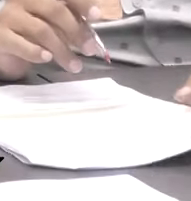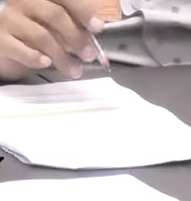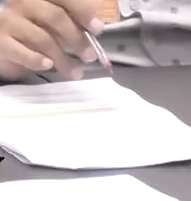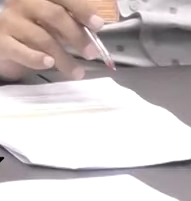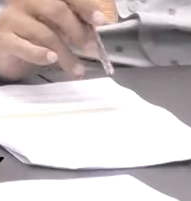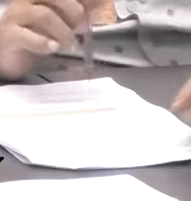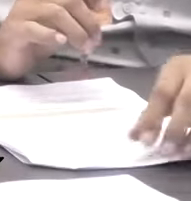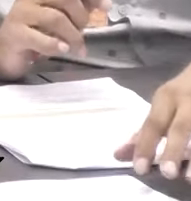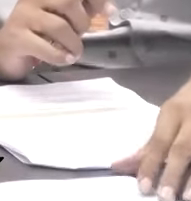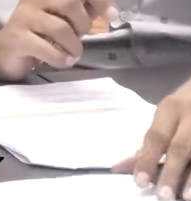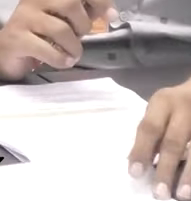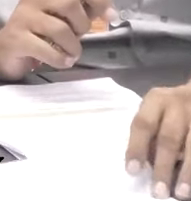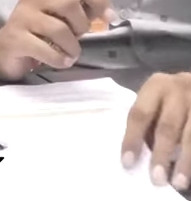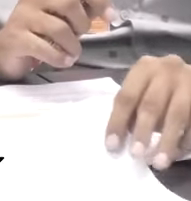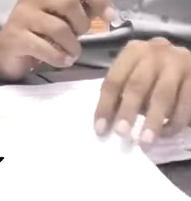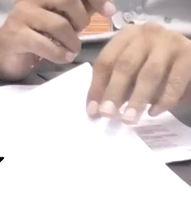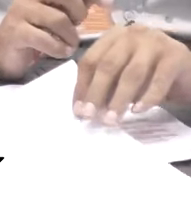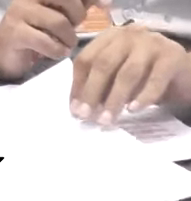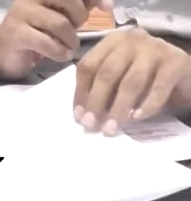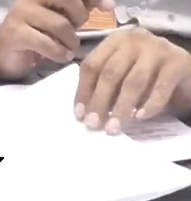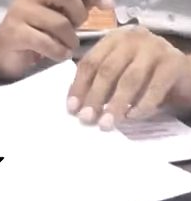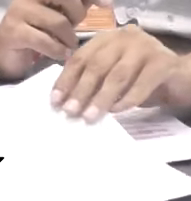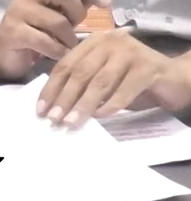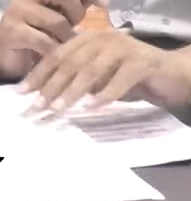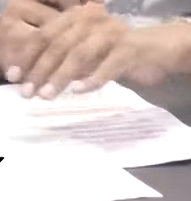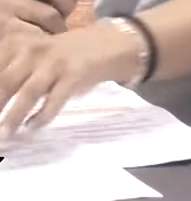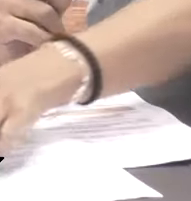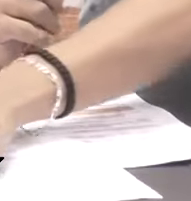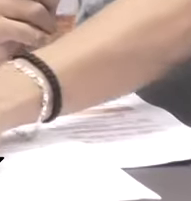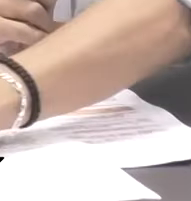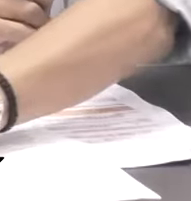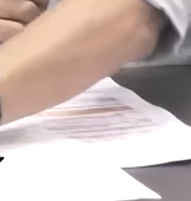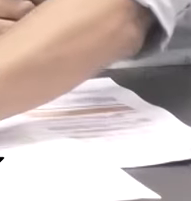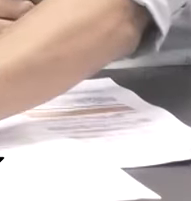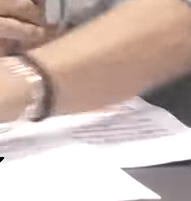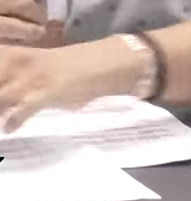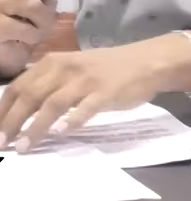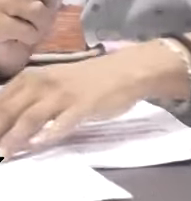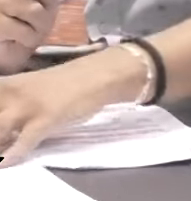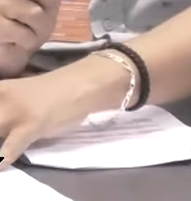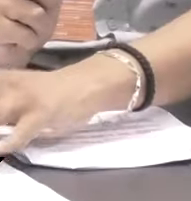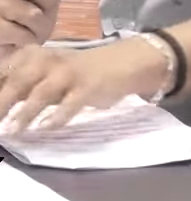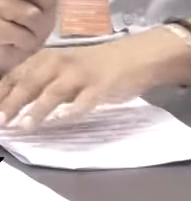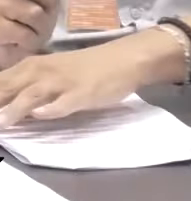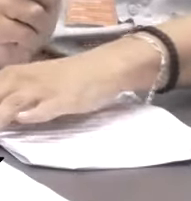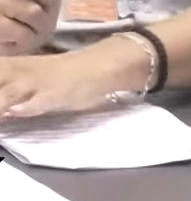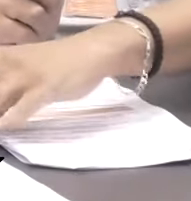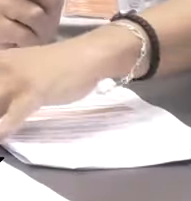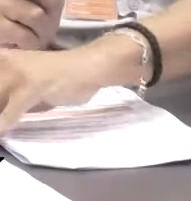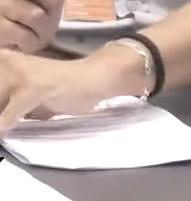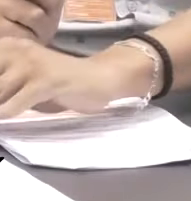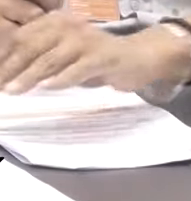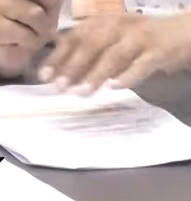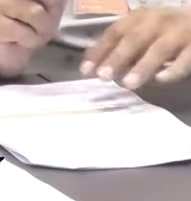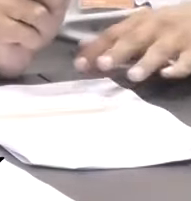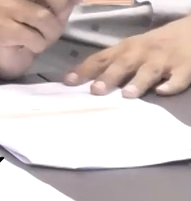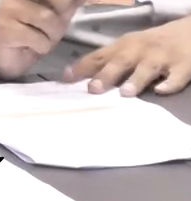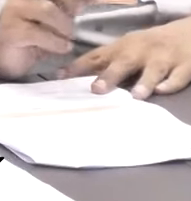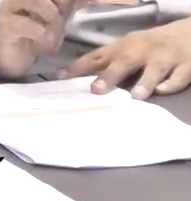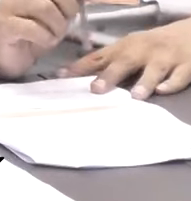intenção, ele está legislando sobre peças publicitárias em veículos de